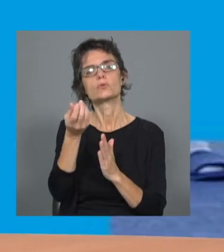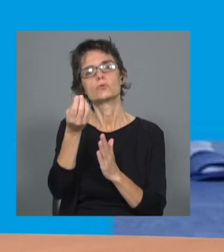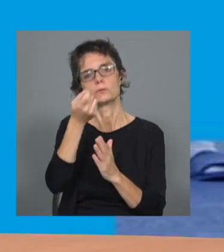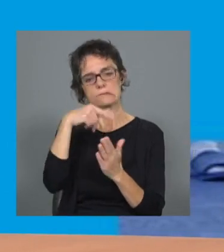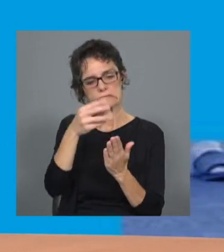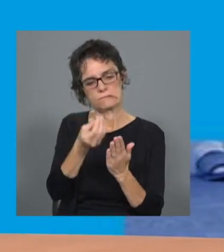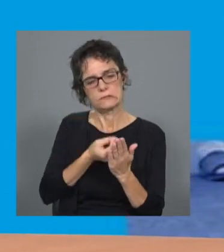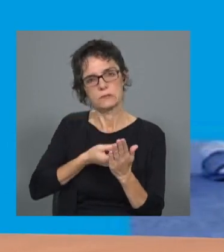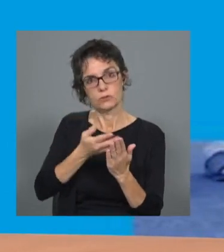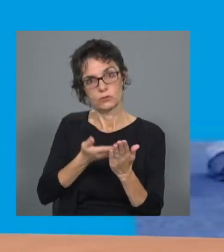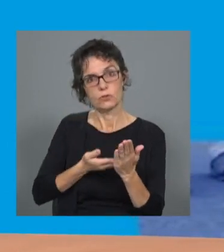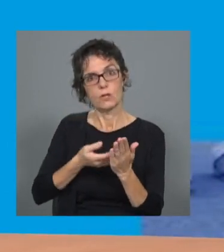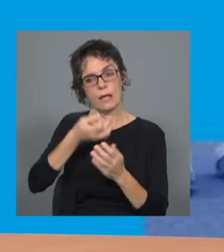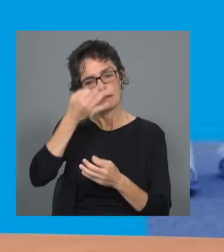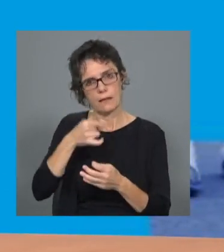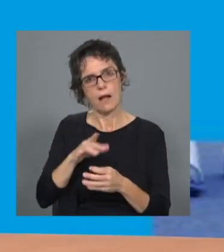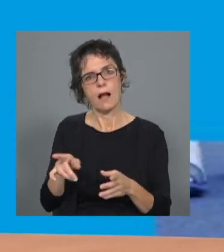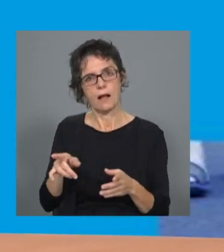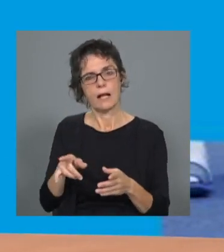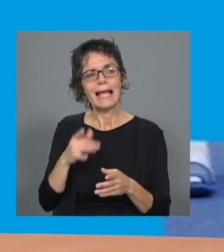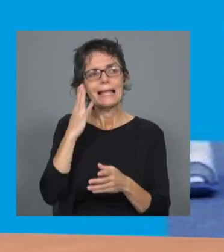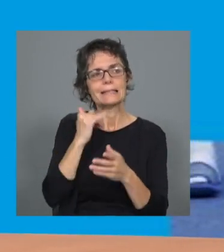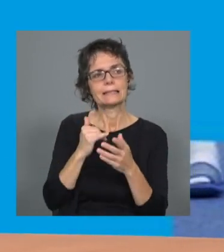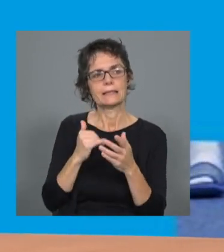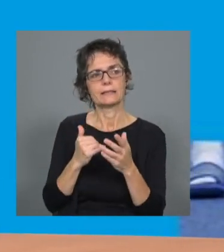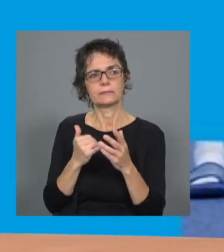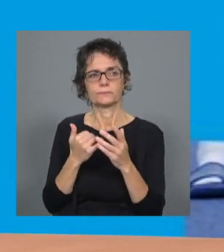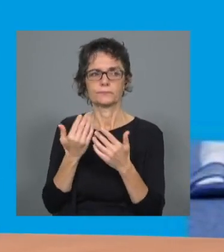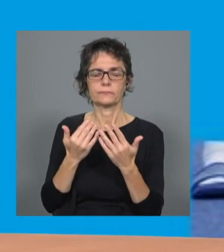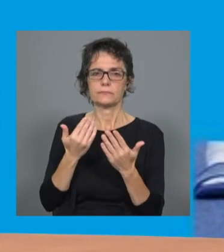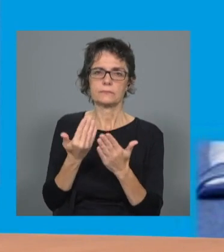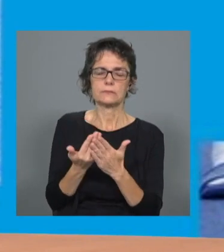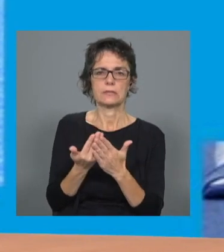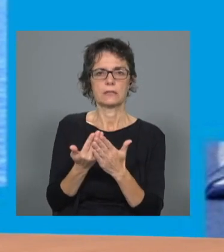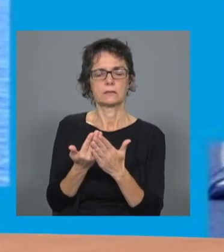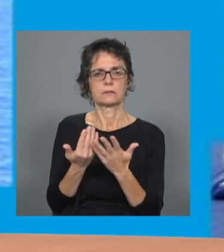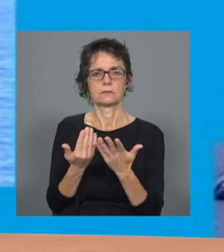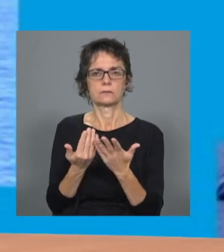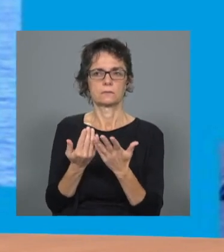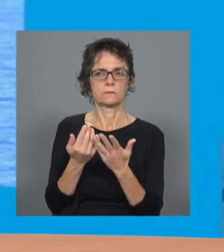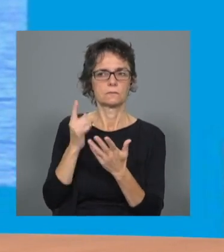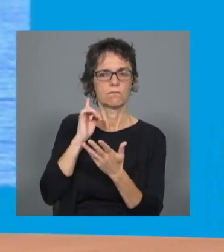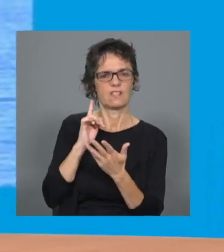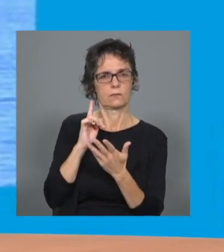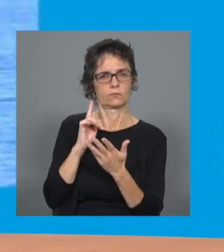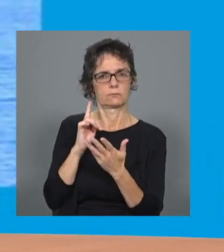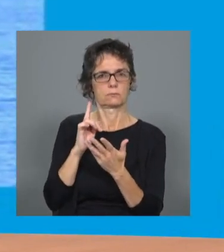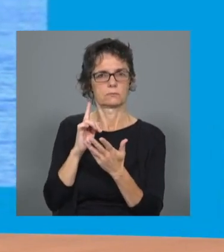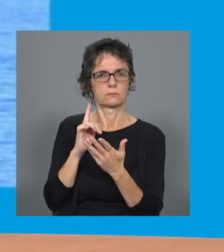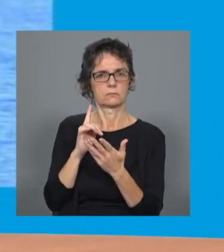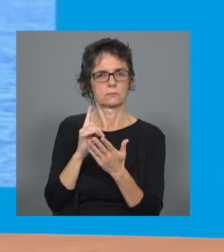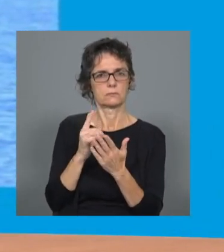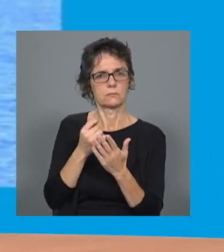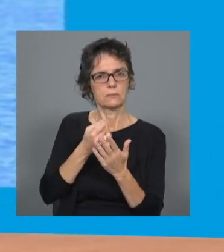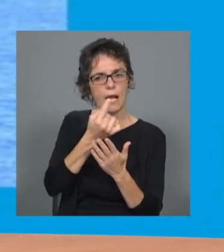ideia que está subjacente em todos eles é tirarmos ali alguma moral, algum valor que nós